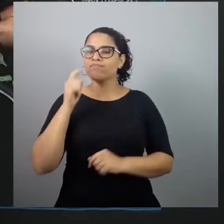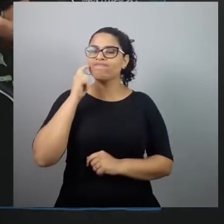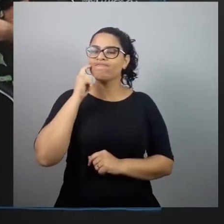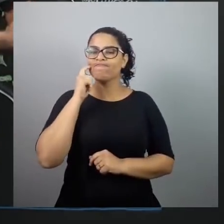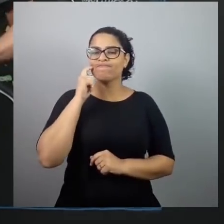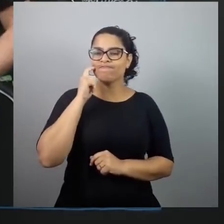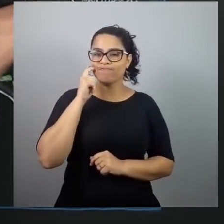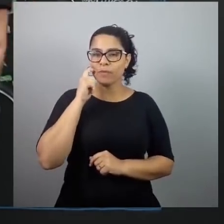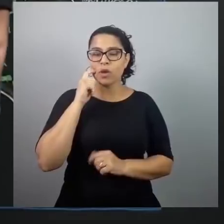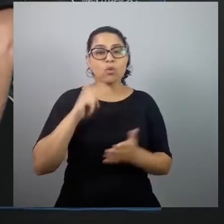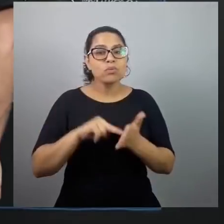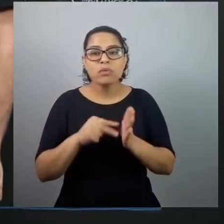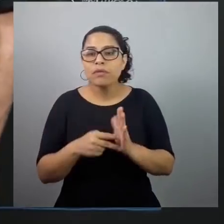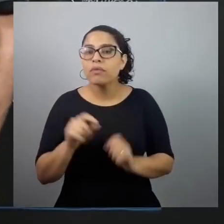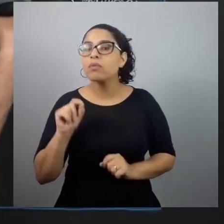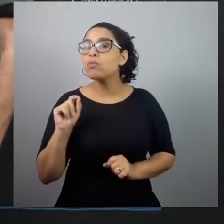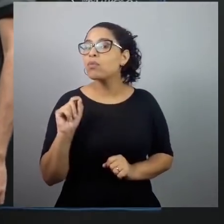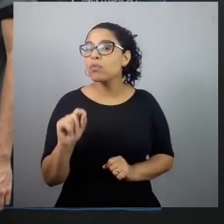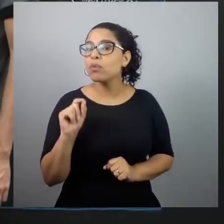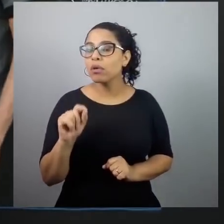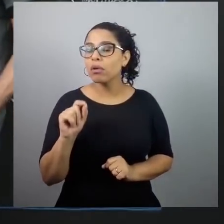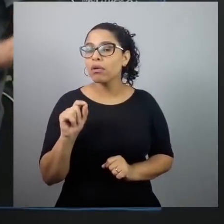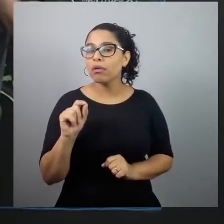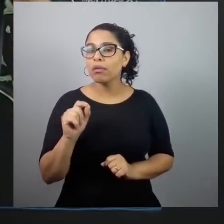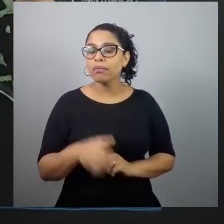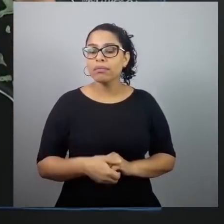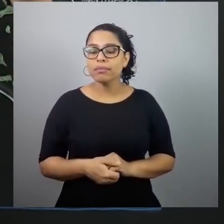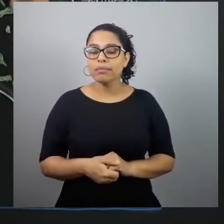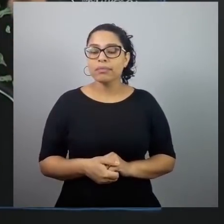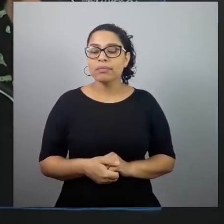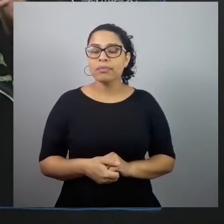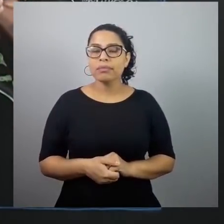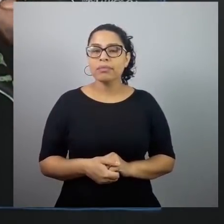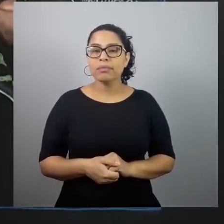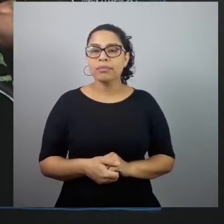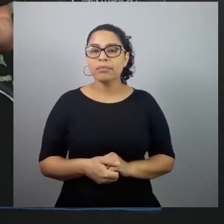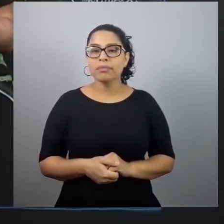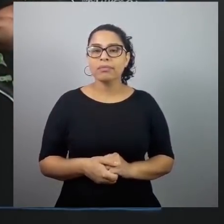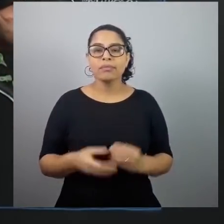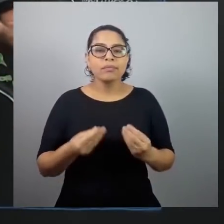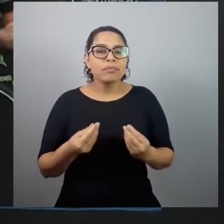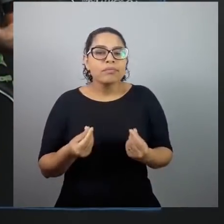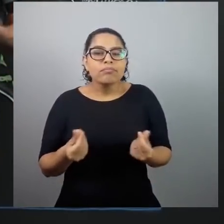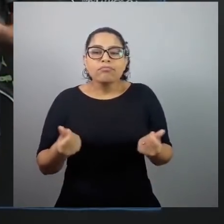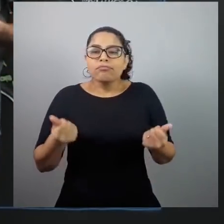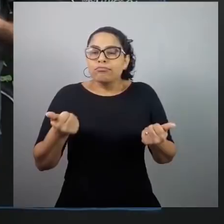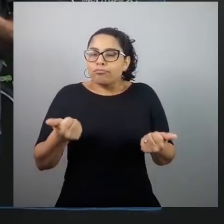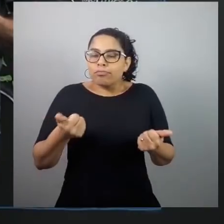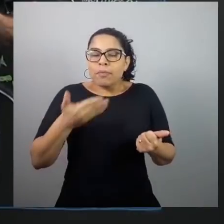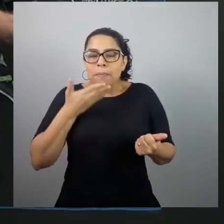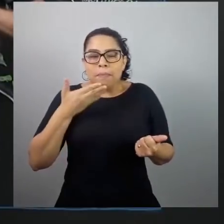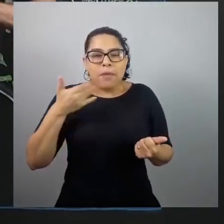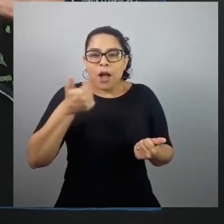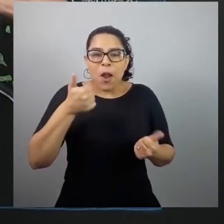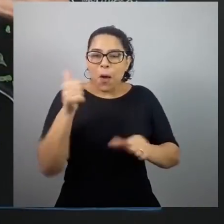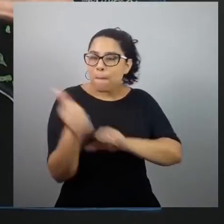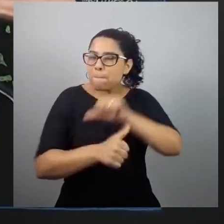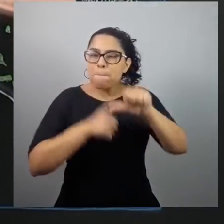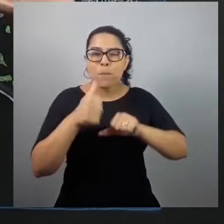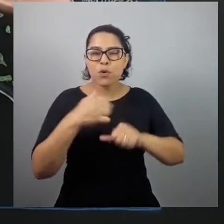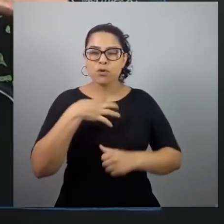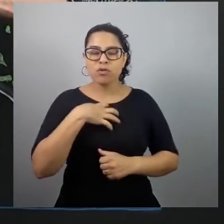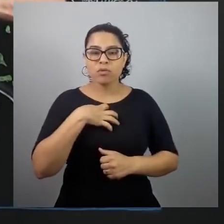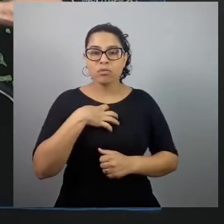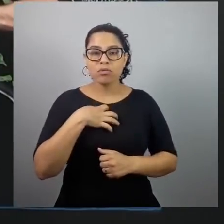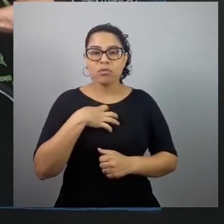não significava que essa perspectiva civilizadora, digamos assim, tinha sido completamente superada.